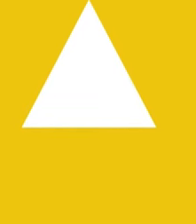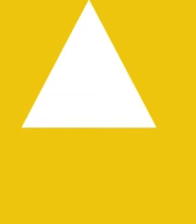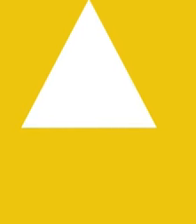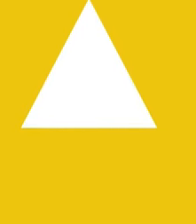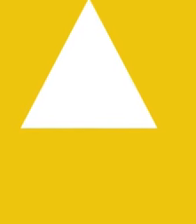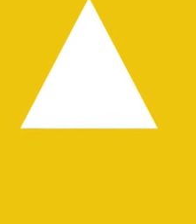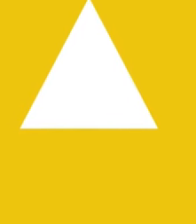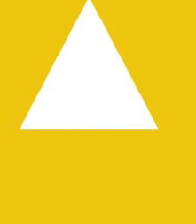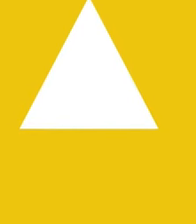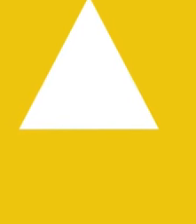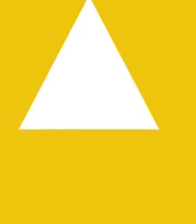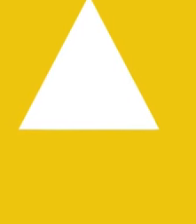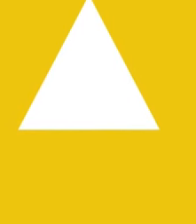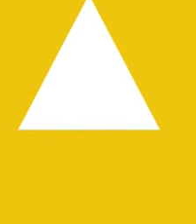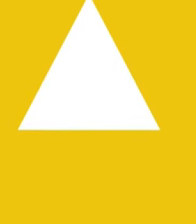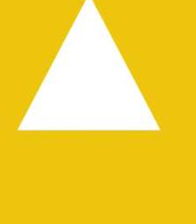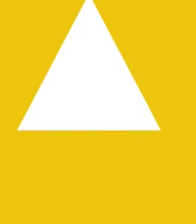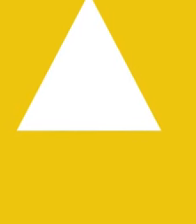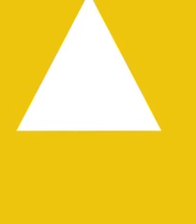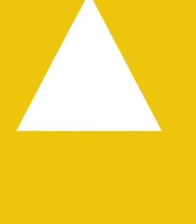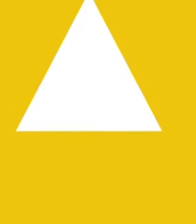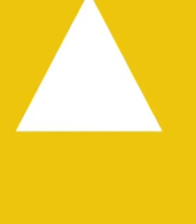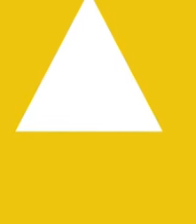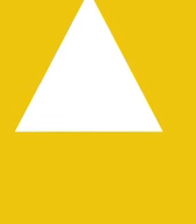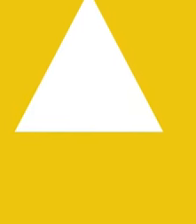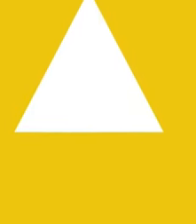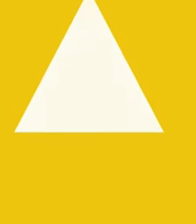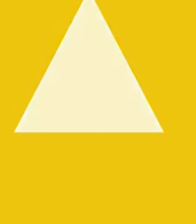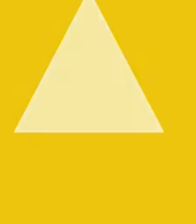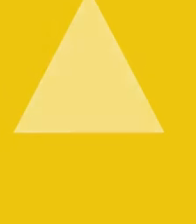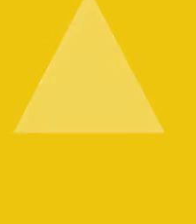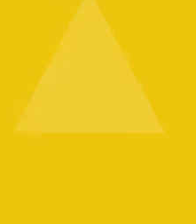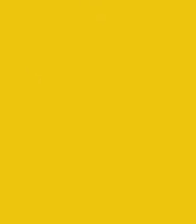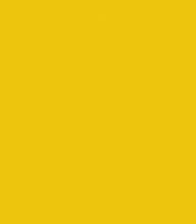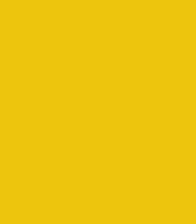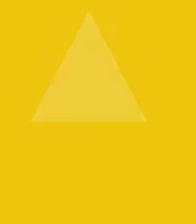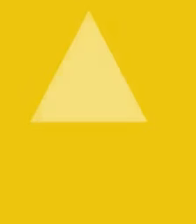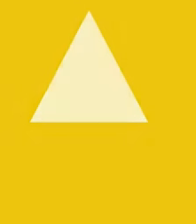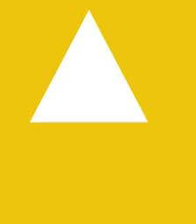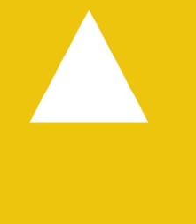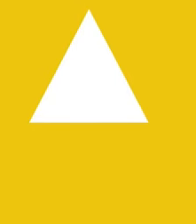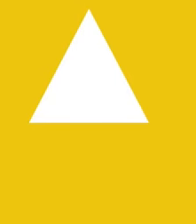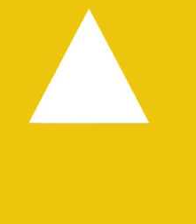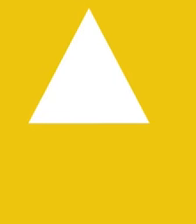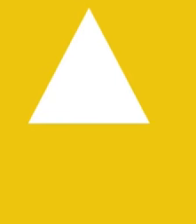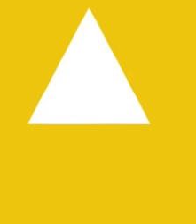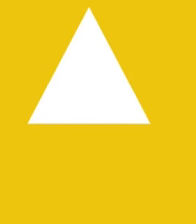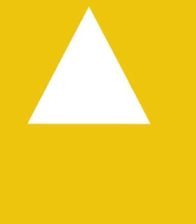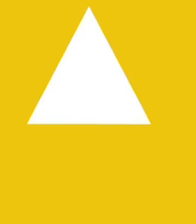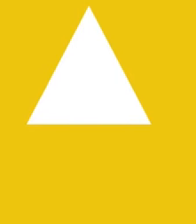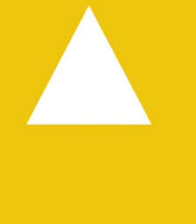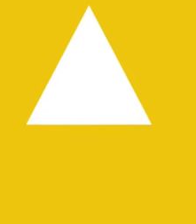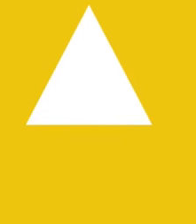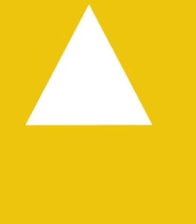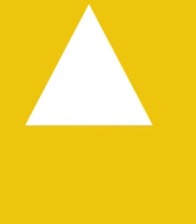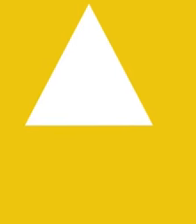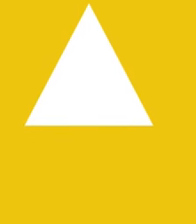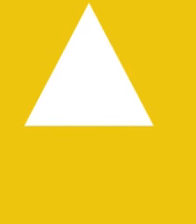sistema nessa sexta-feira mas a gente vai vencer é